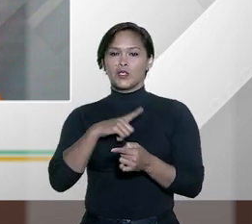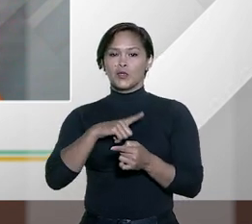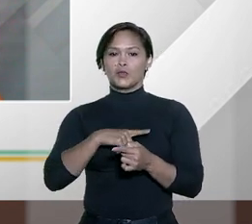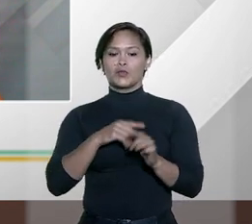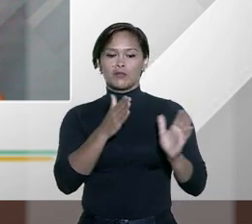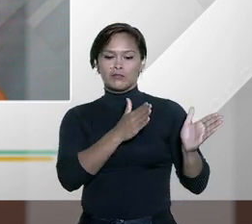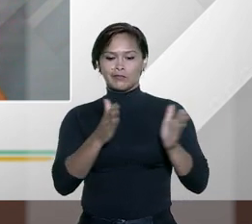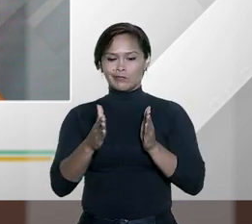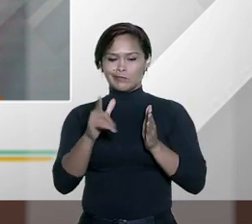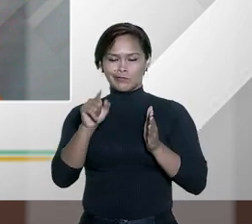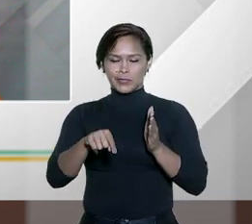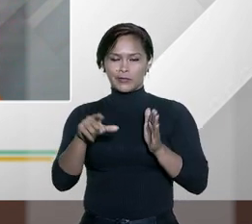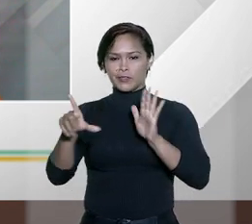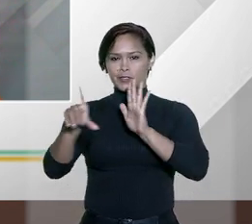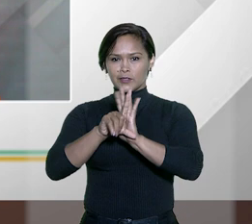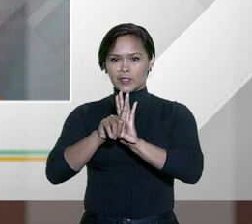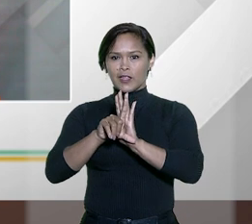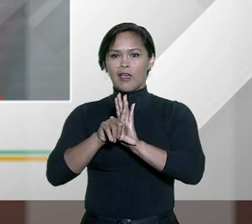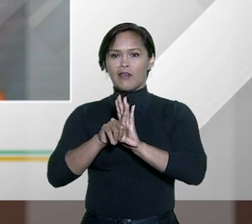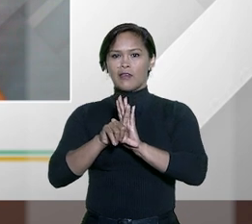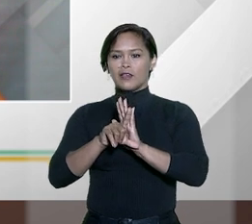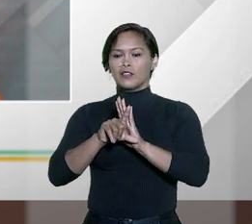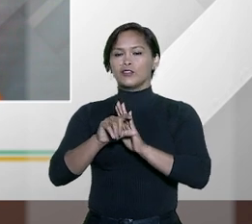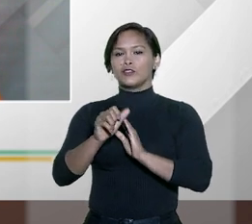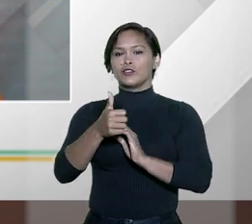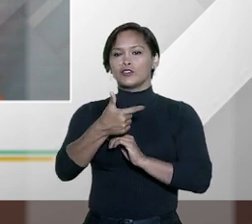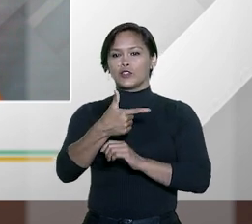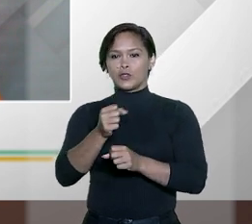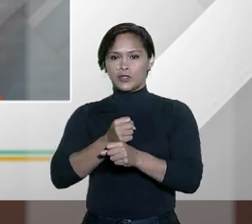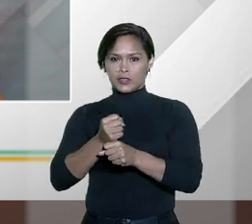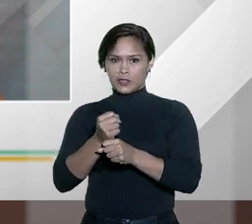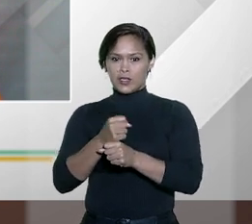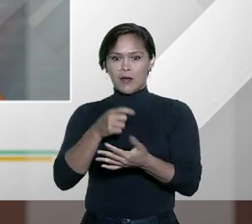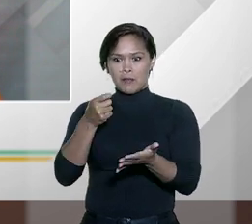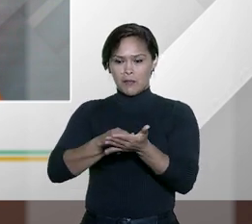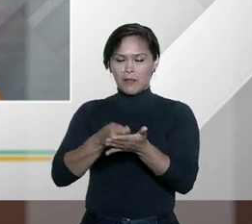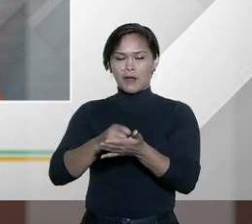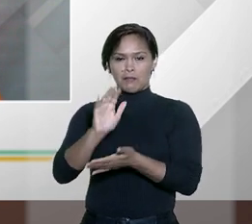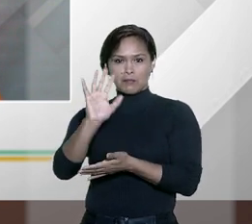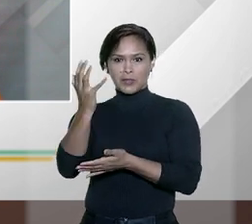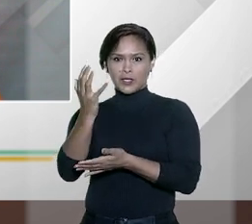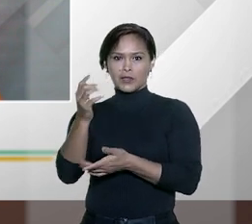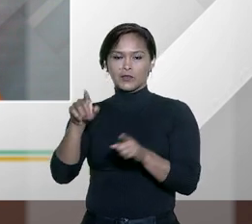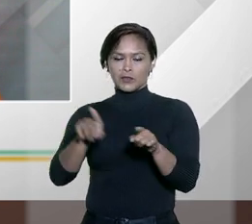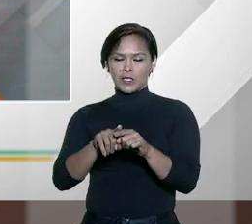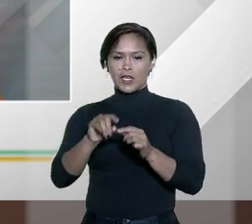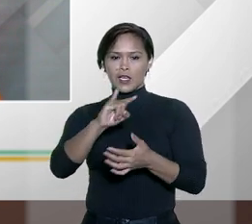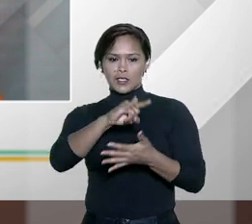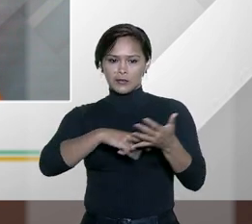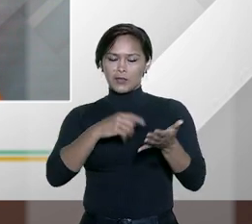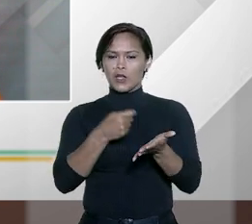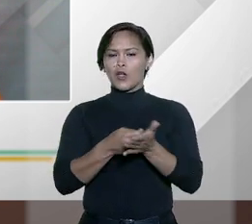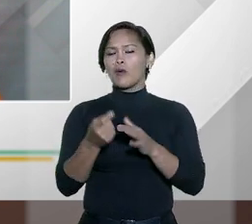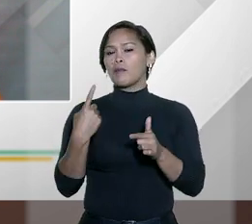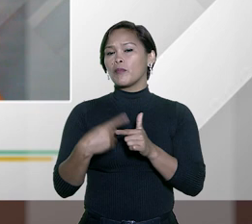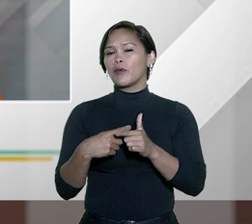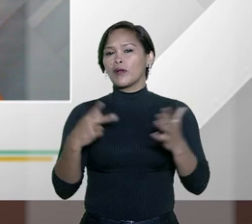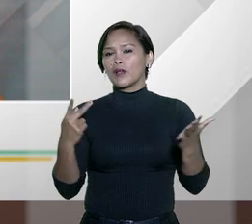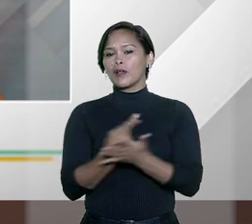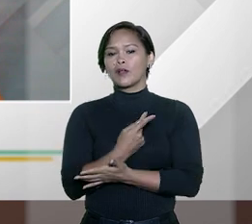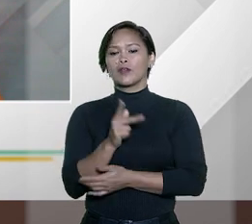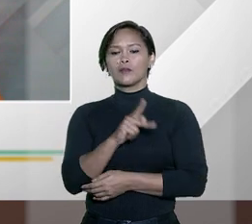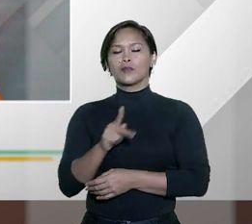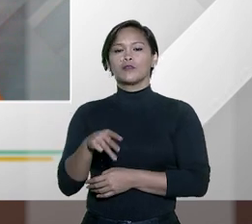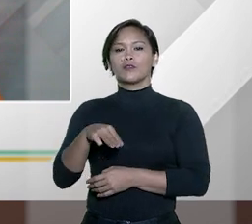uma previsão na lei de 2 anos, né, para o pagamento desse precatório. Por que que isso acontece,